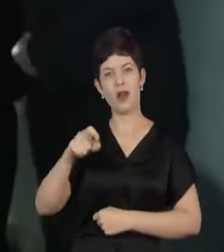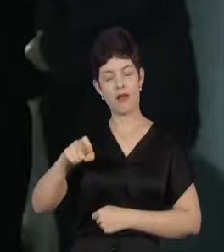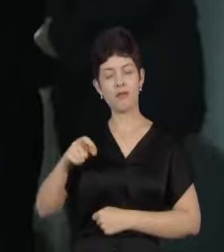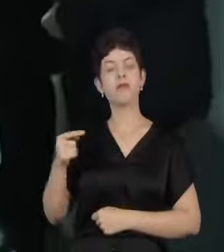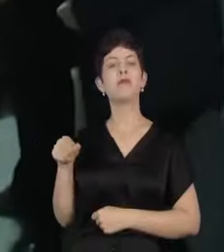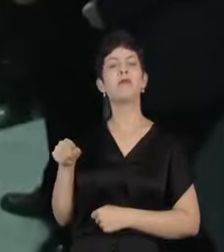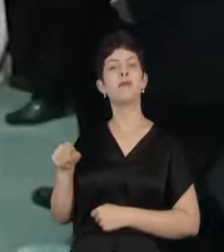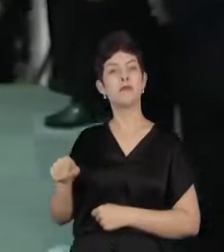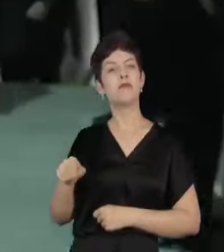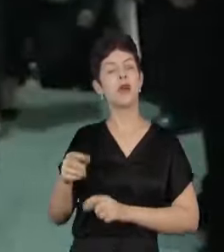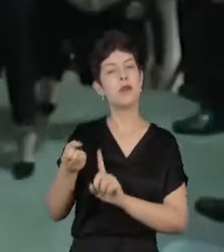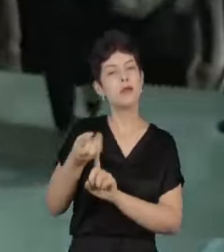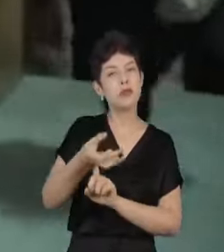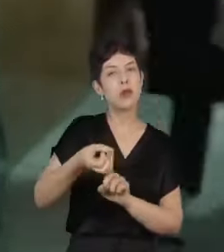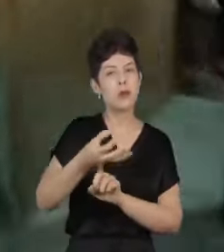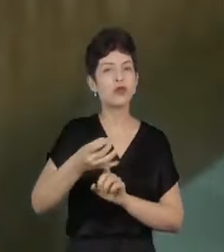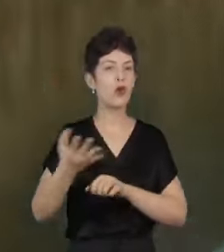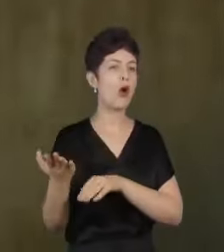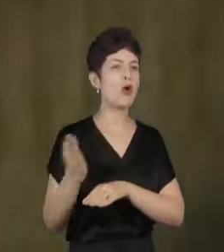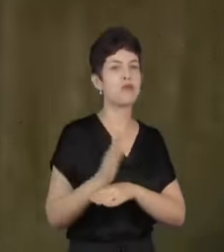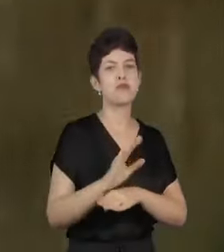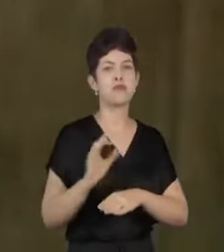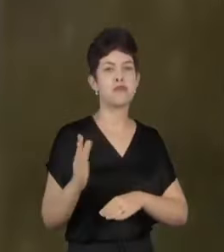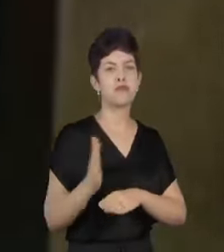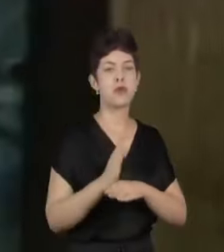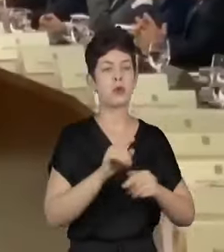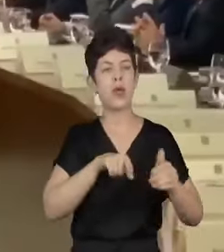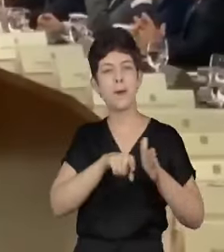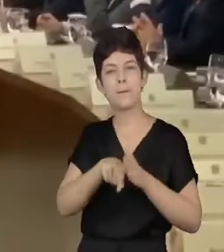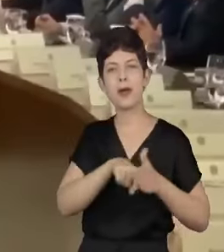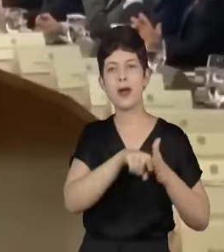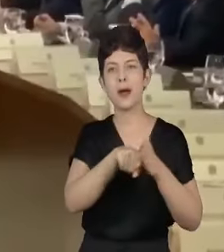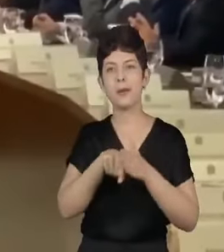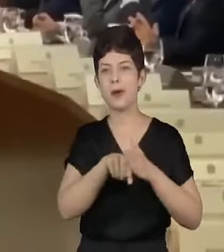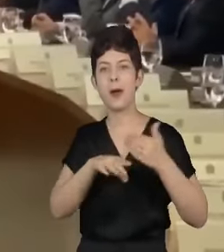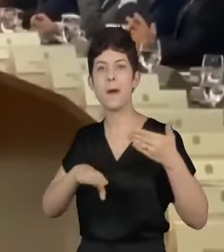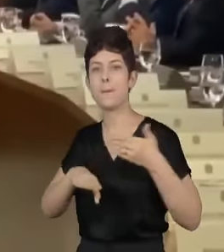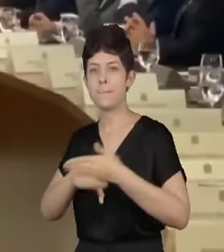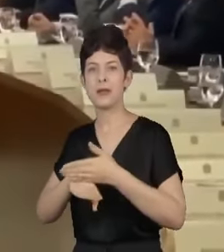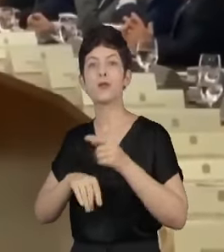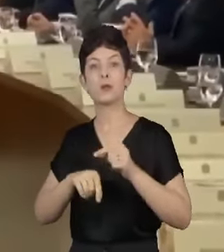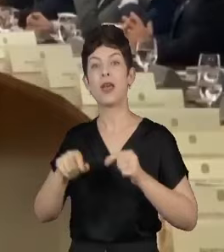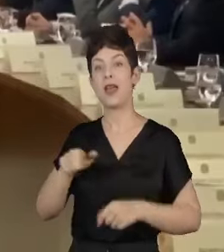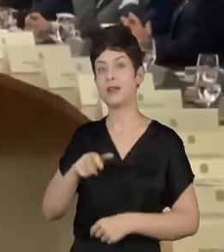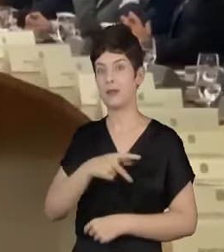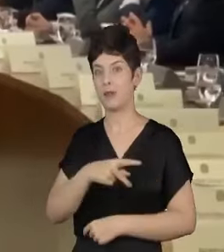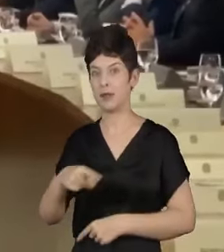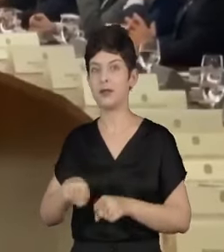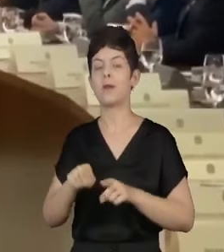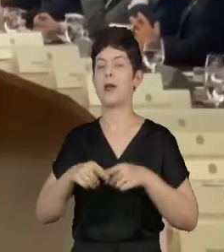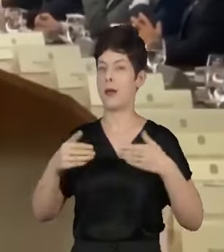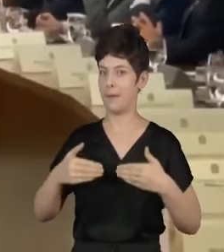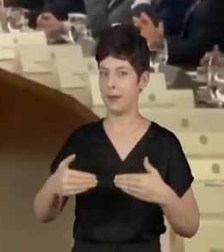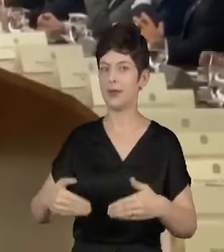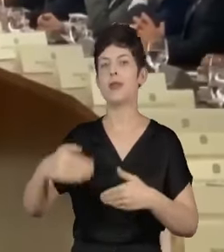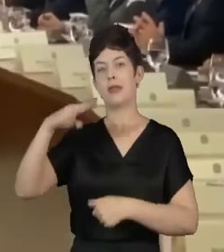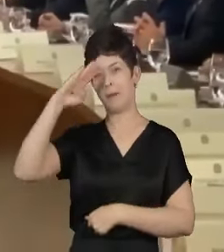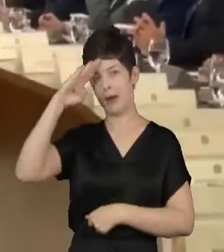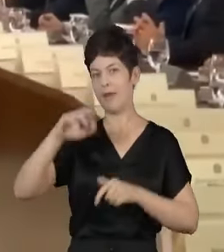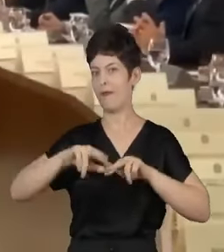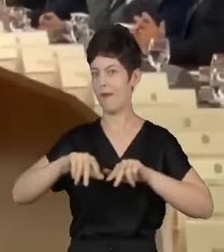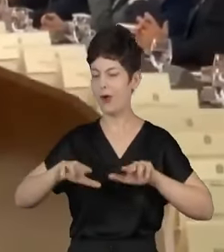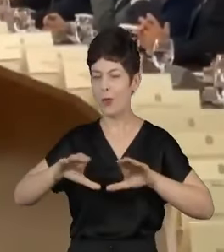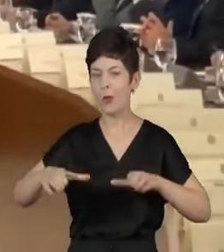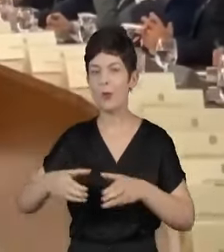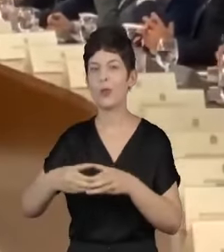ouvido apenas como colaborador no inquérito que investiga a participação do ex-presidente ex-ministros e militares numa